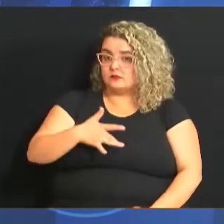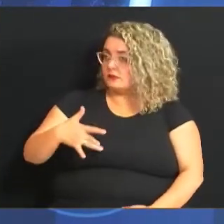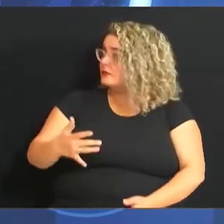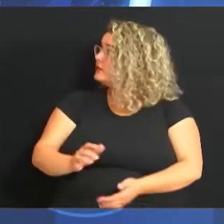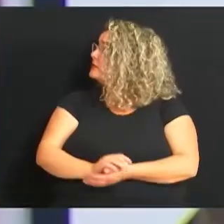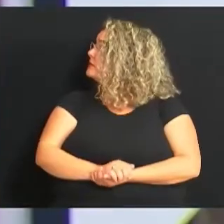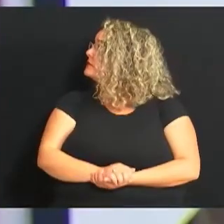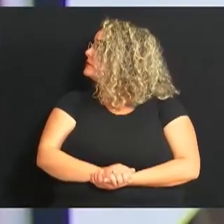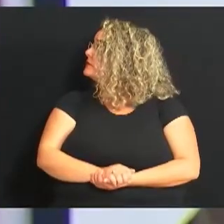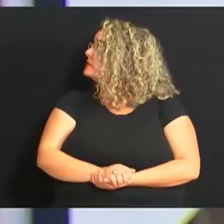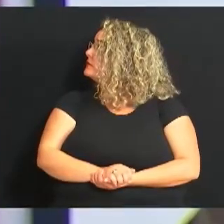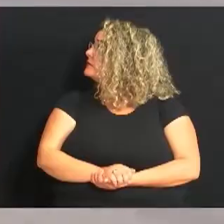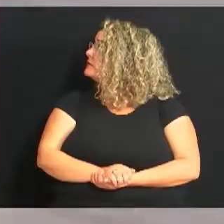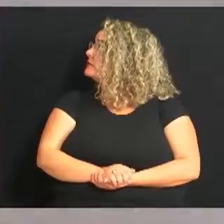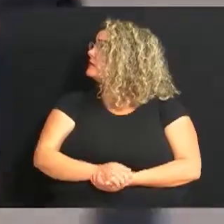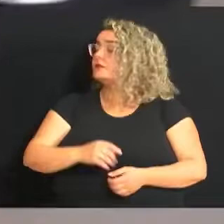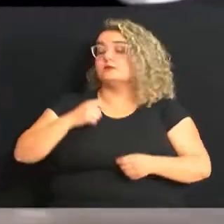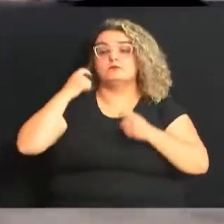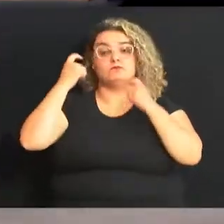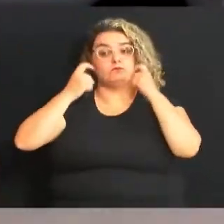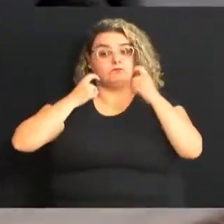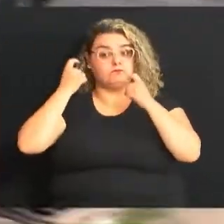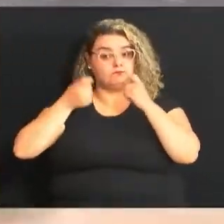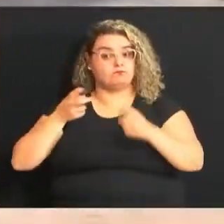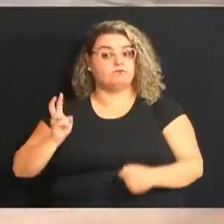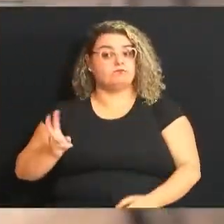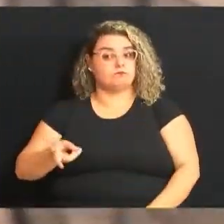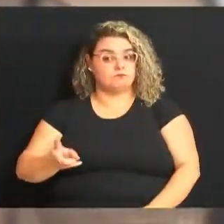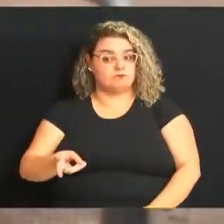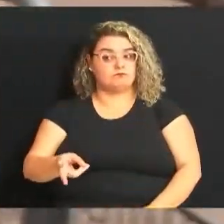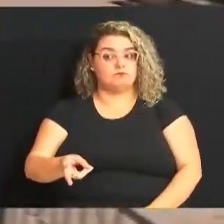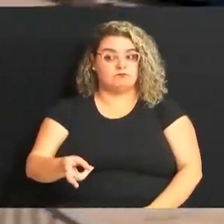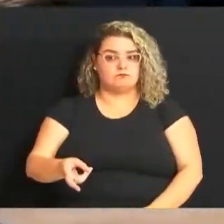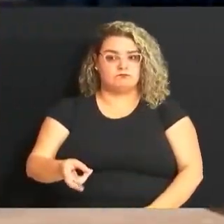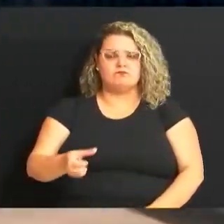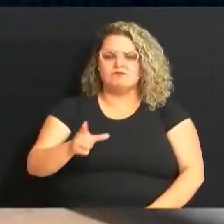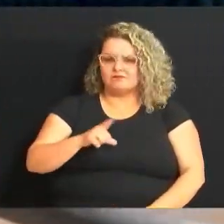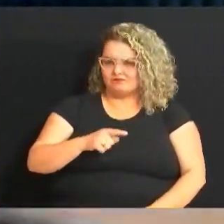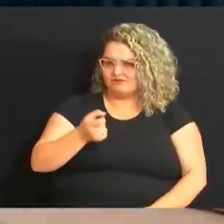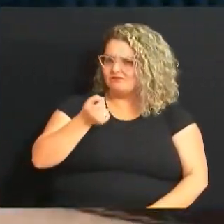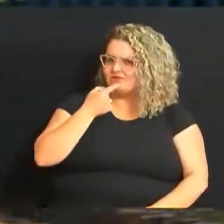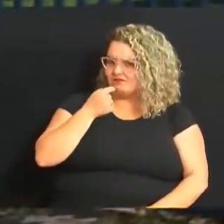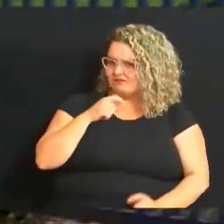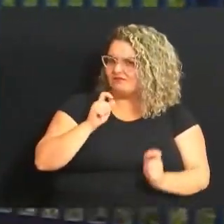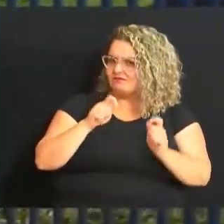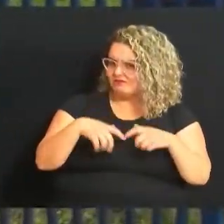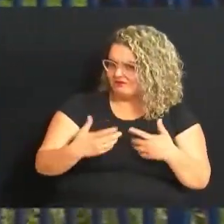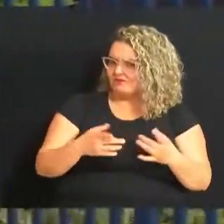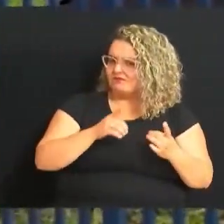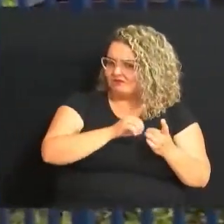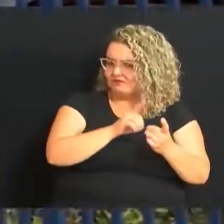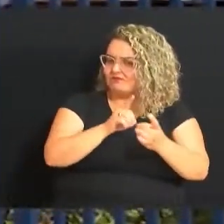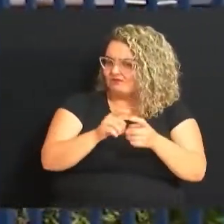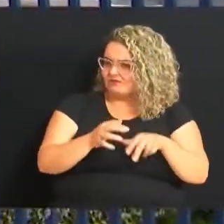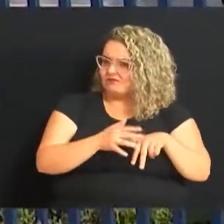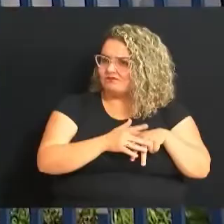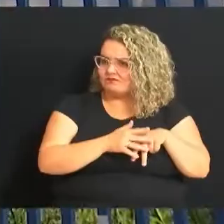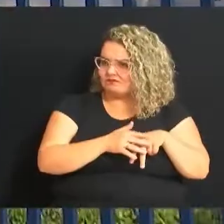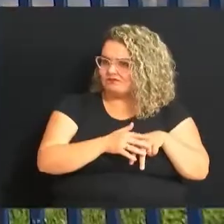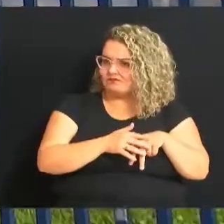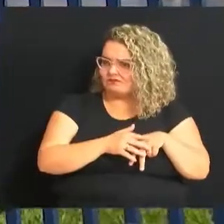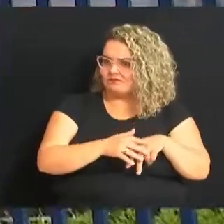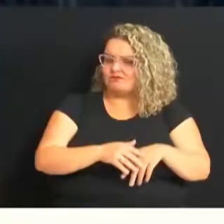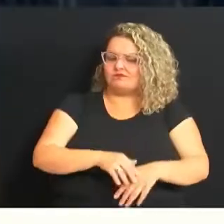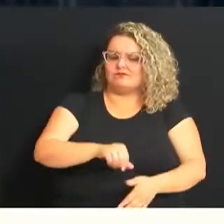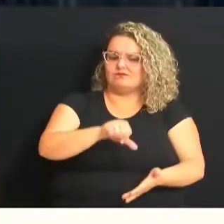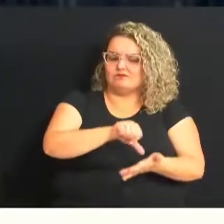sofre algum tipo de abuso, violação ou negligência, ela apresenta sinais, né? Ela dá indícios da violência. E